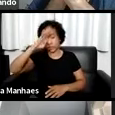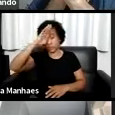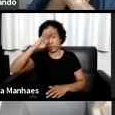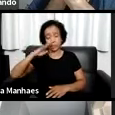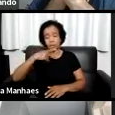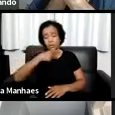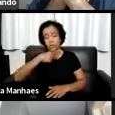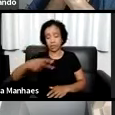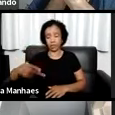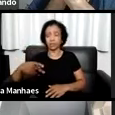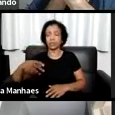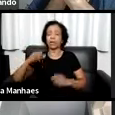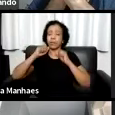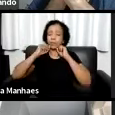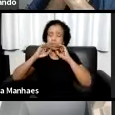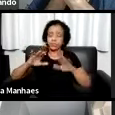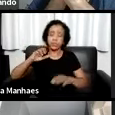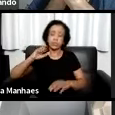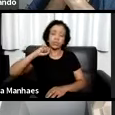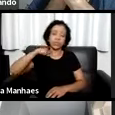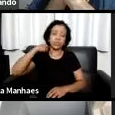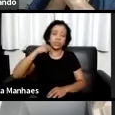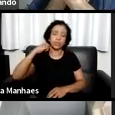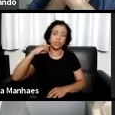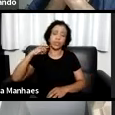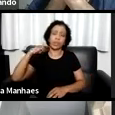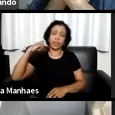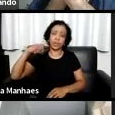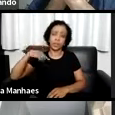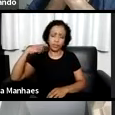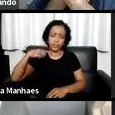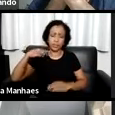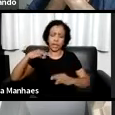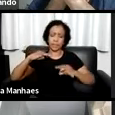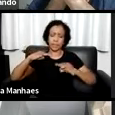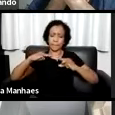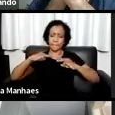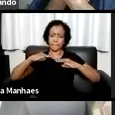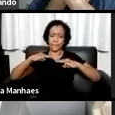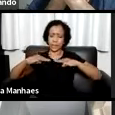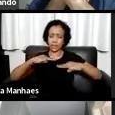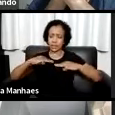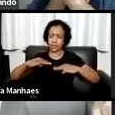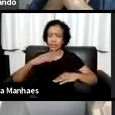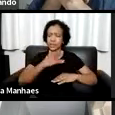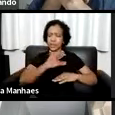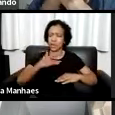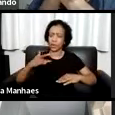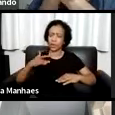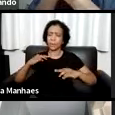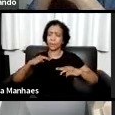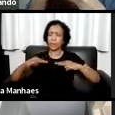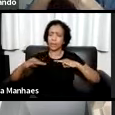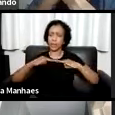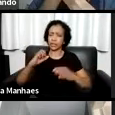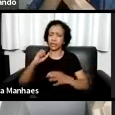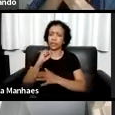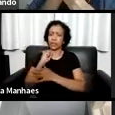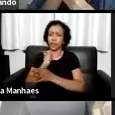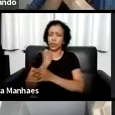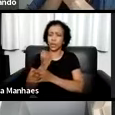os senadores e deputados, os ministros, o ministro da Saúde, o ministro da Segurança, o ministro